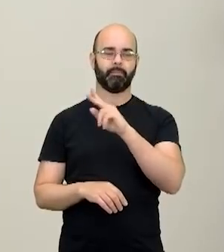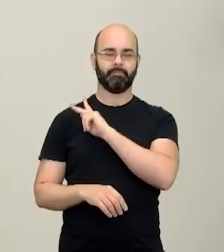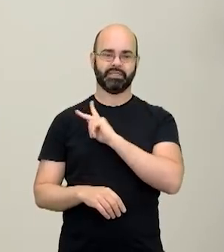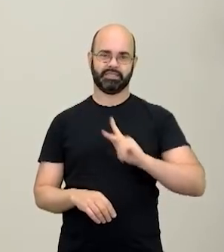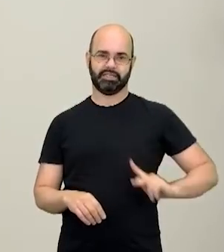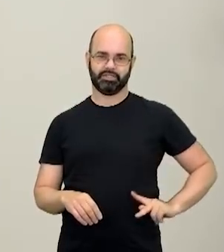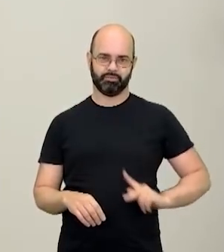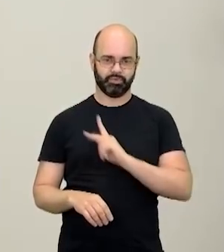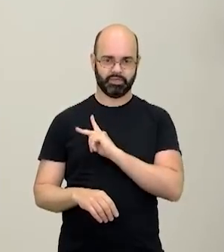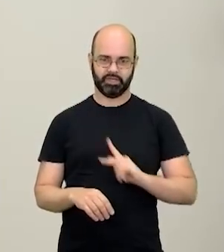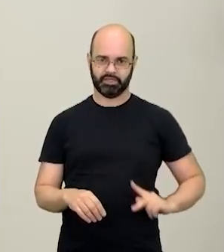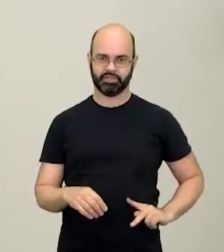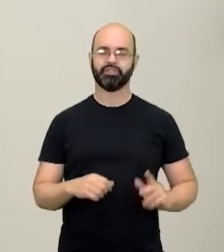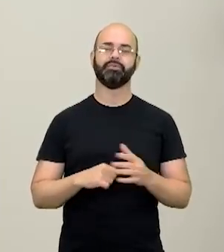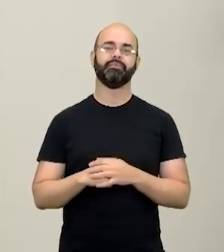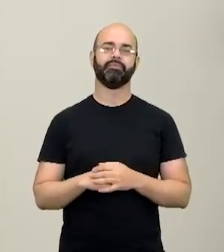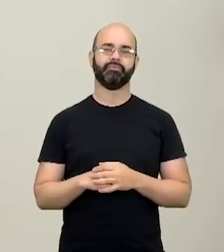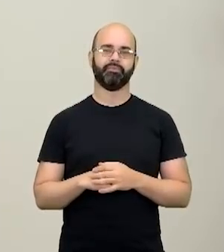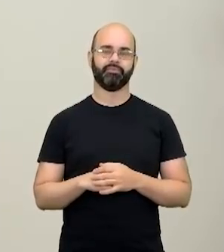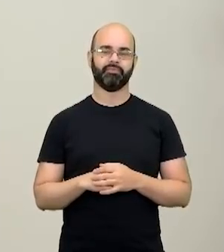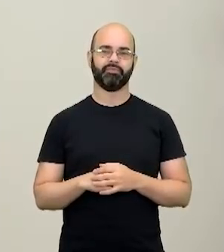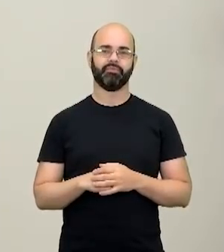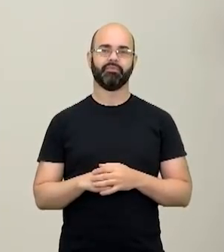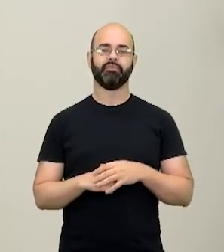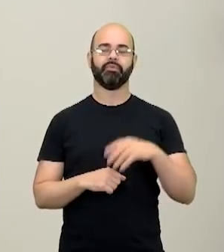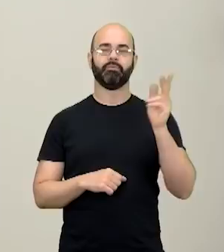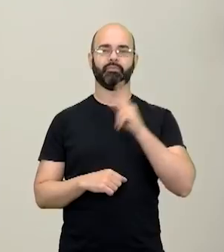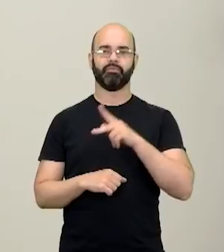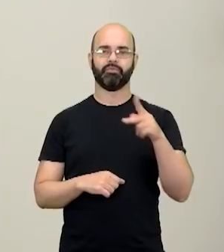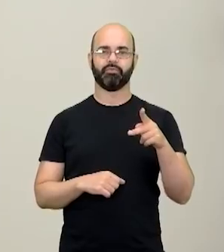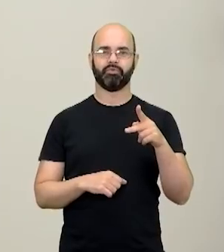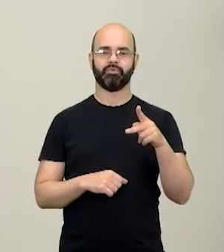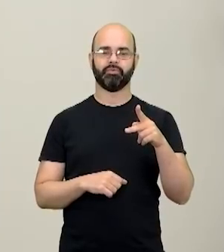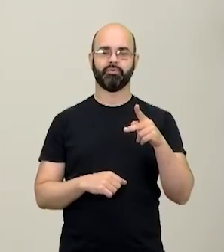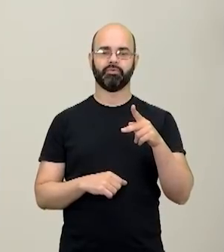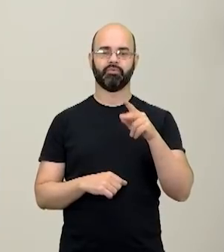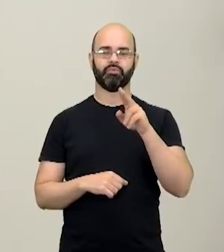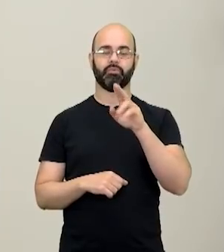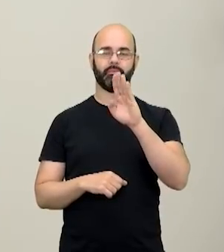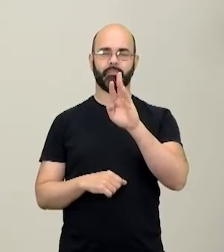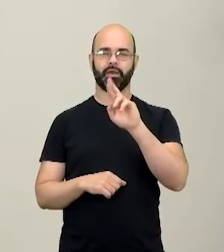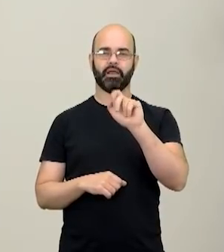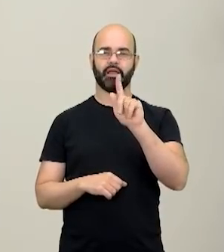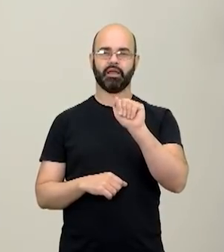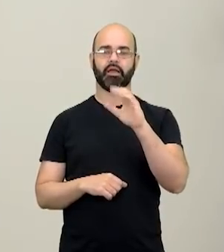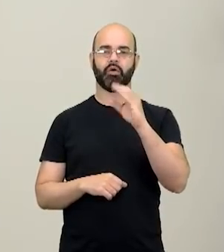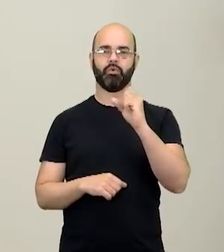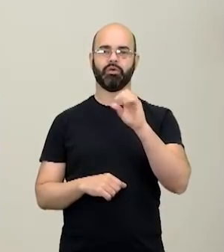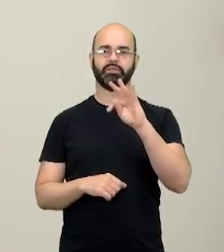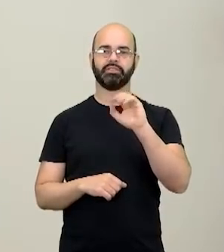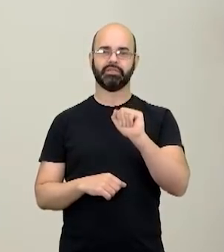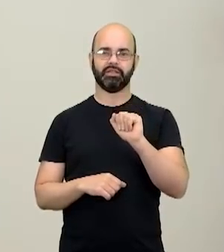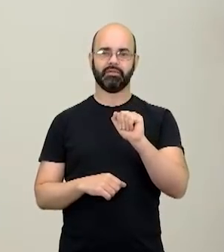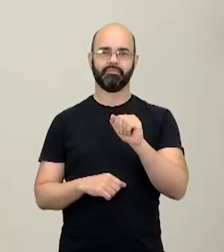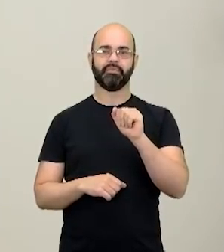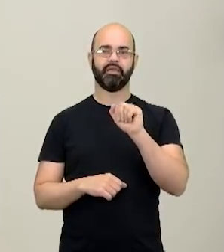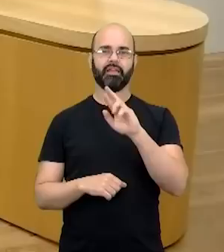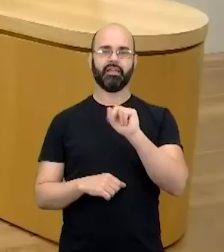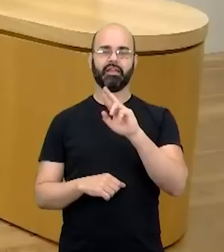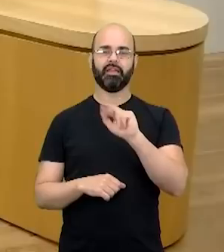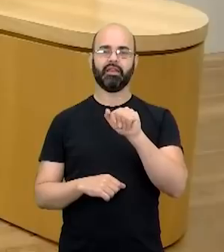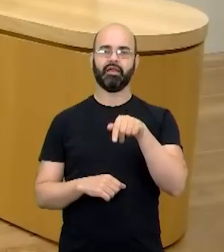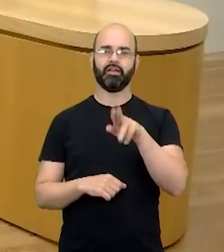professor Jonathan. Da escola Professor Urias Braga Costa, lá de Araraquara, que é